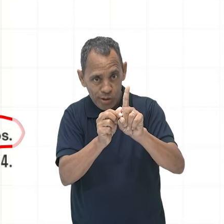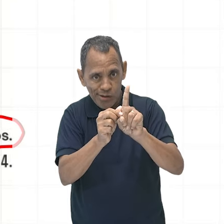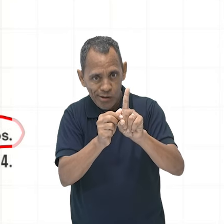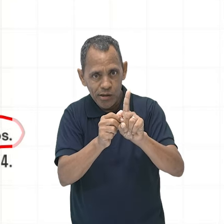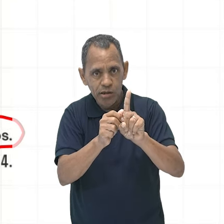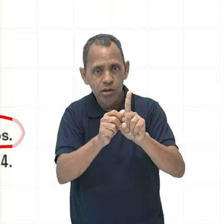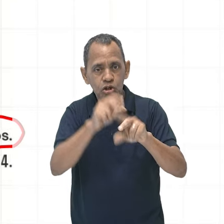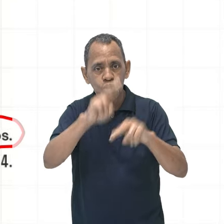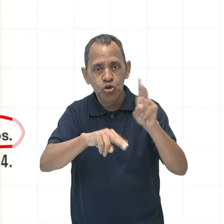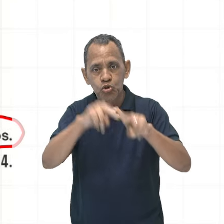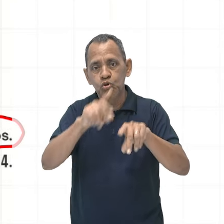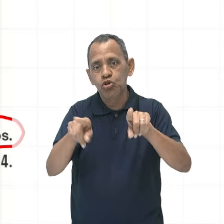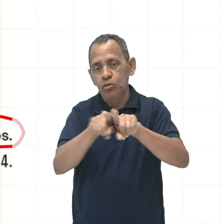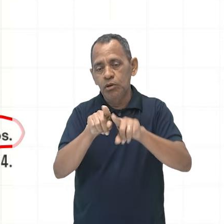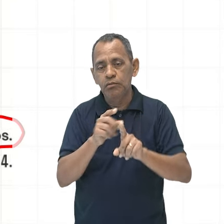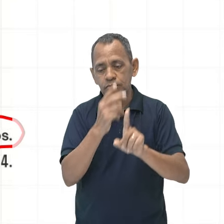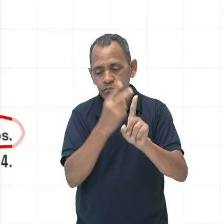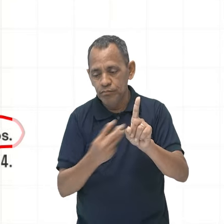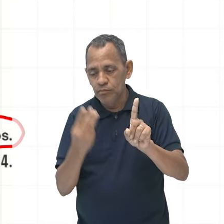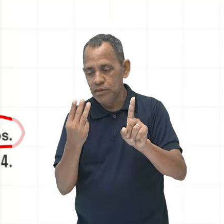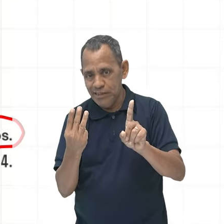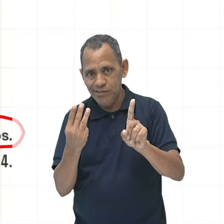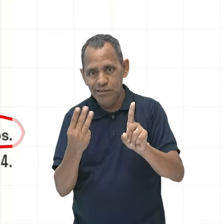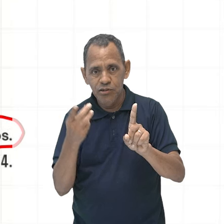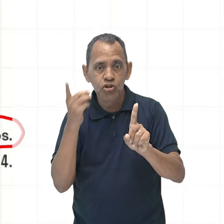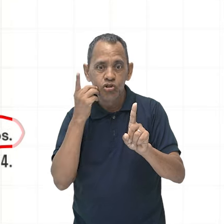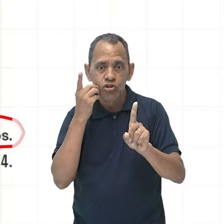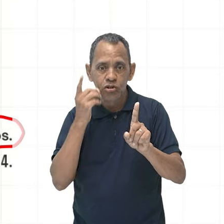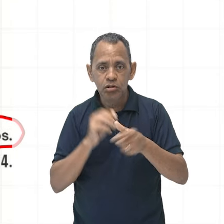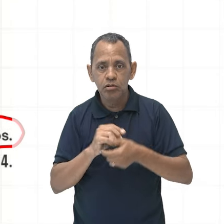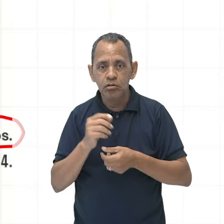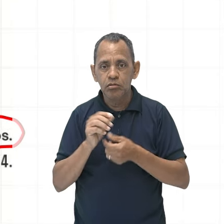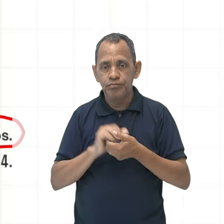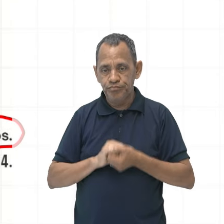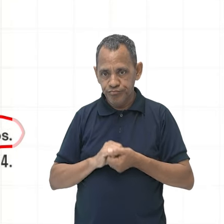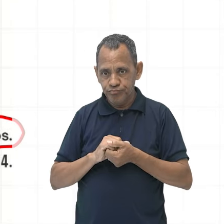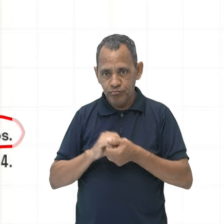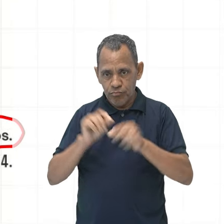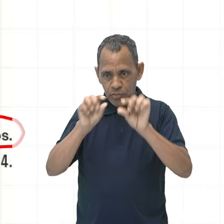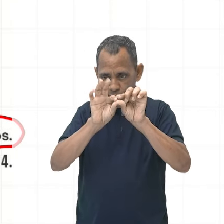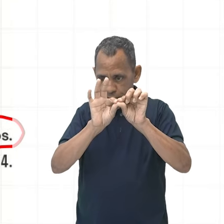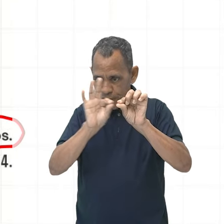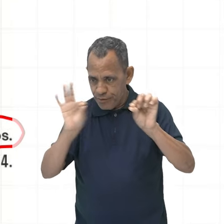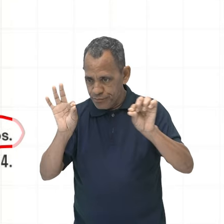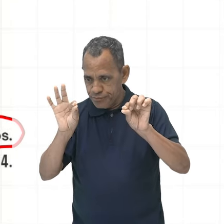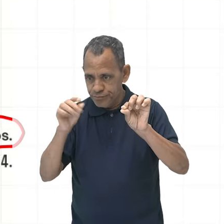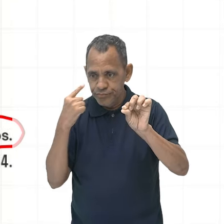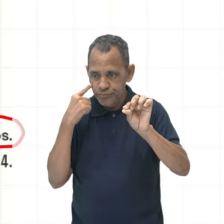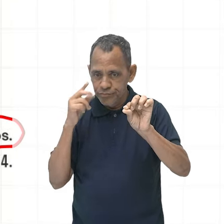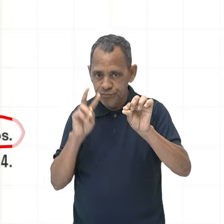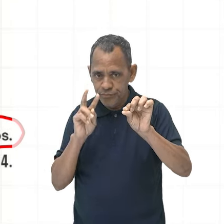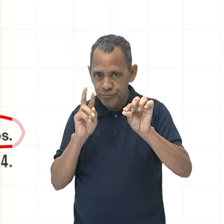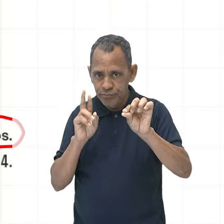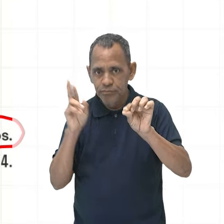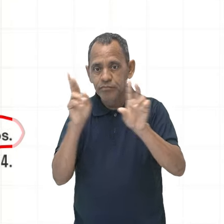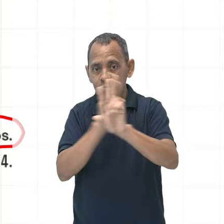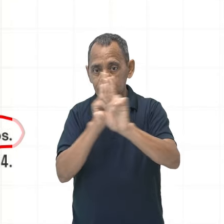no terceiro dia. A gente olha aí no eixo horizontal em relação ao dia. E olha só, como eu